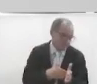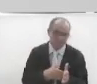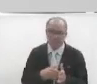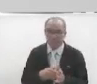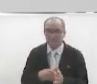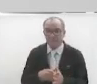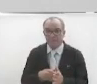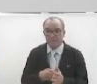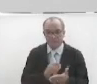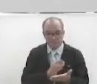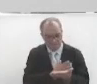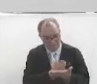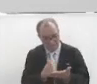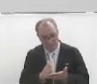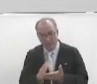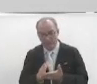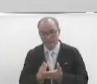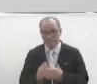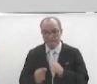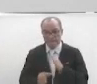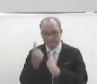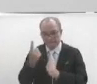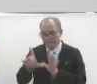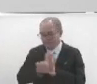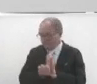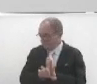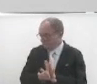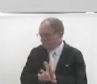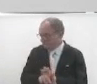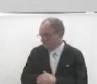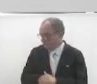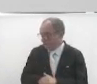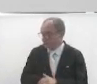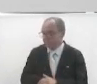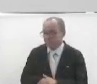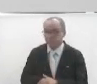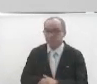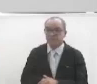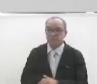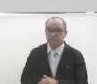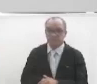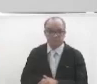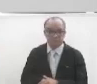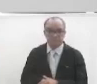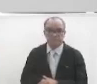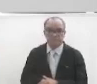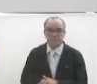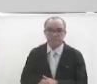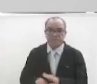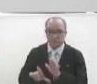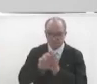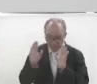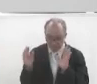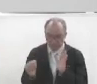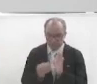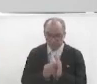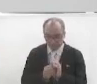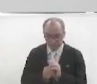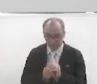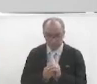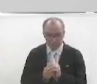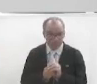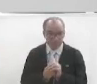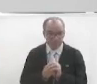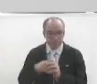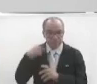contados da publicação da presente lei e essa é uma das emendas do